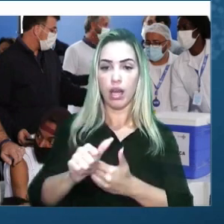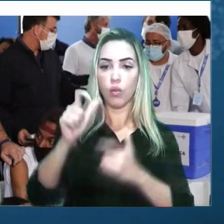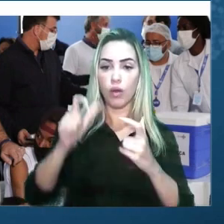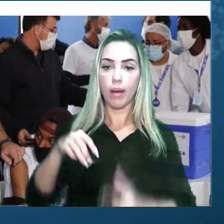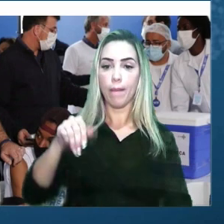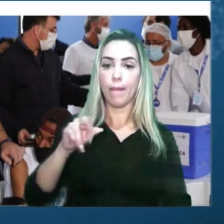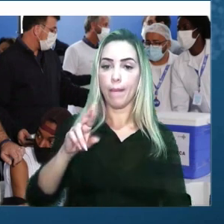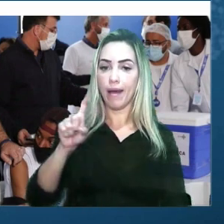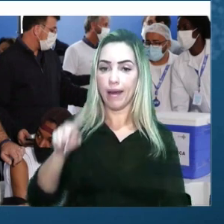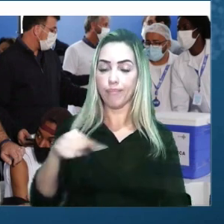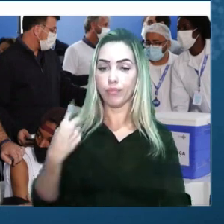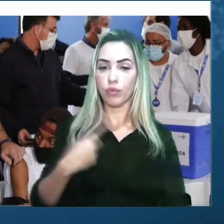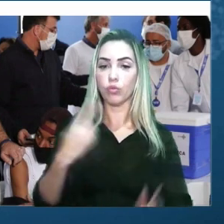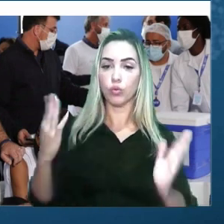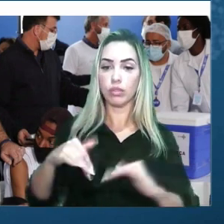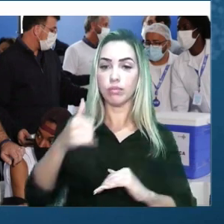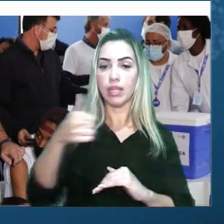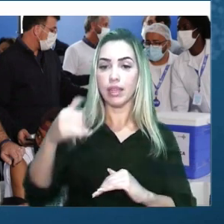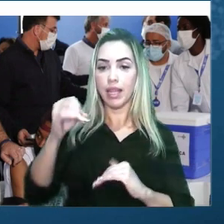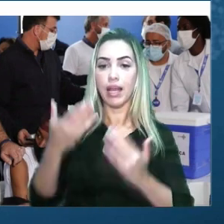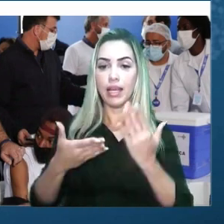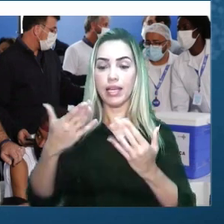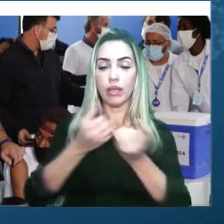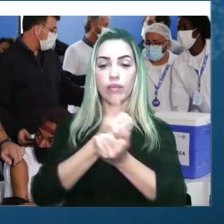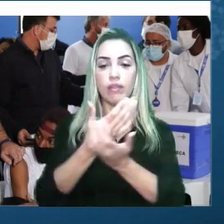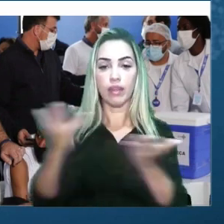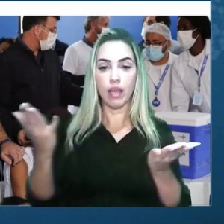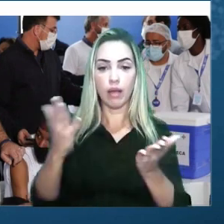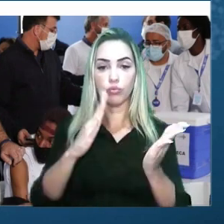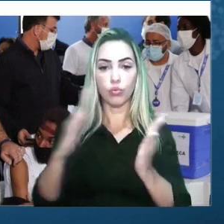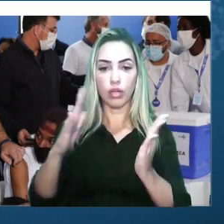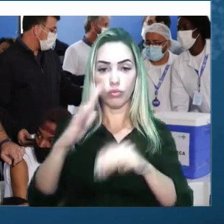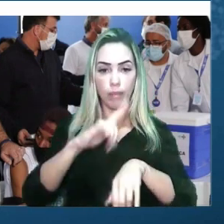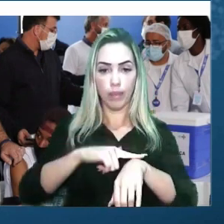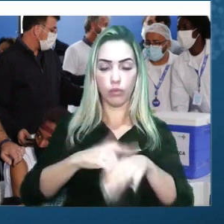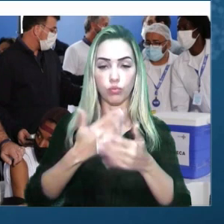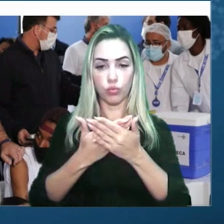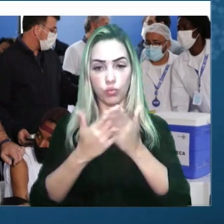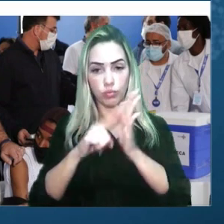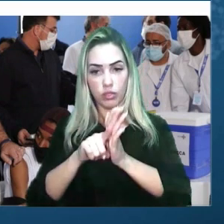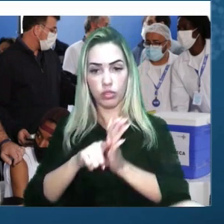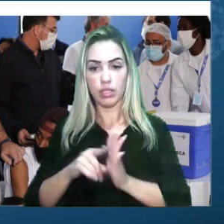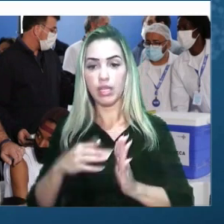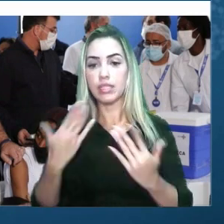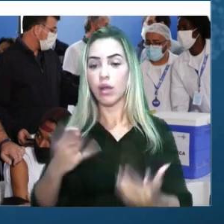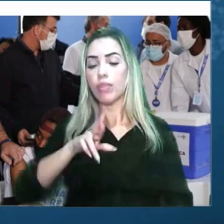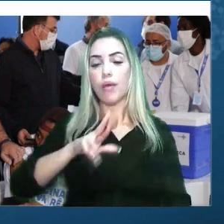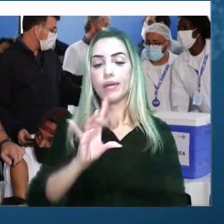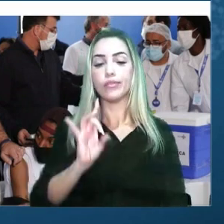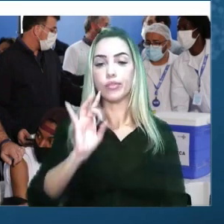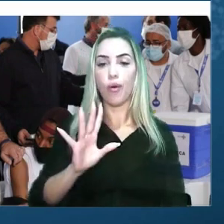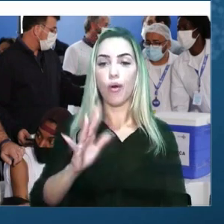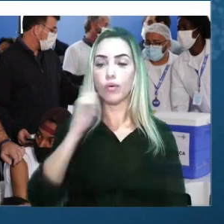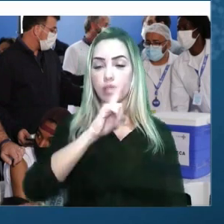nós trouxemos essas 110 toneladas e distribuímos durante esse outro estudo. Então, não só aprendemos